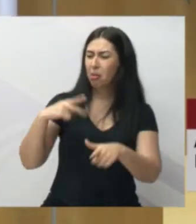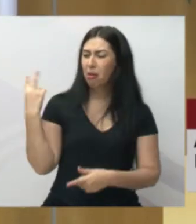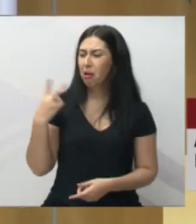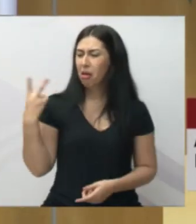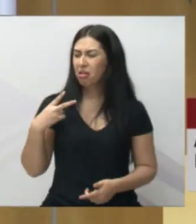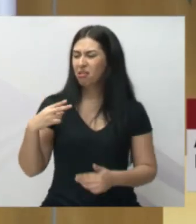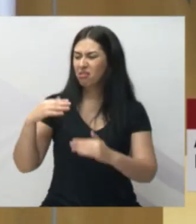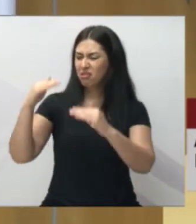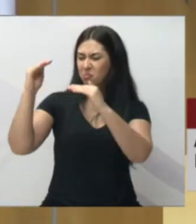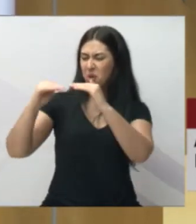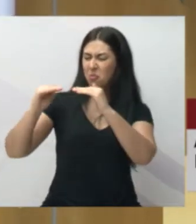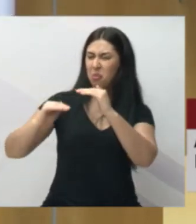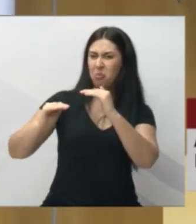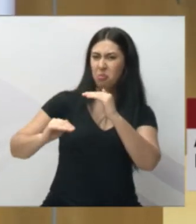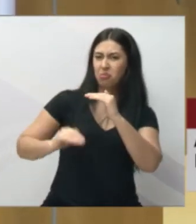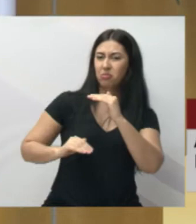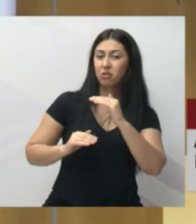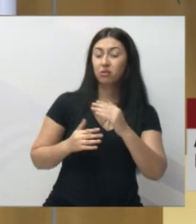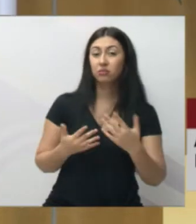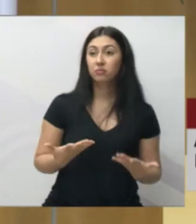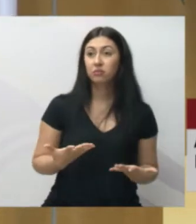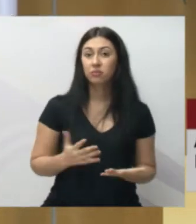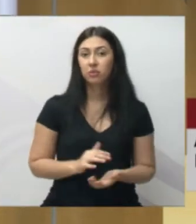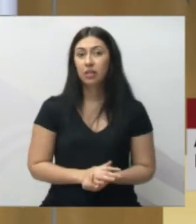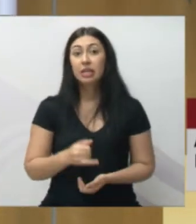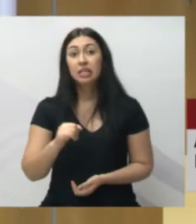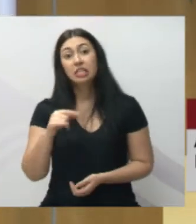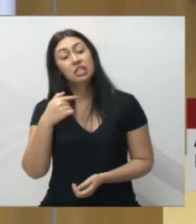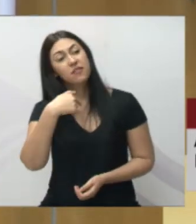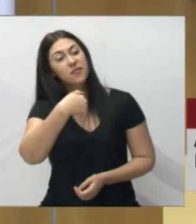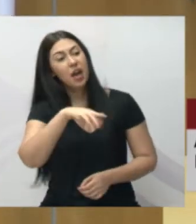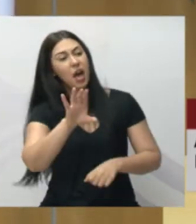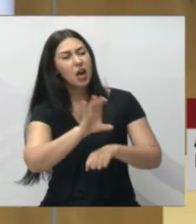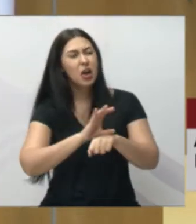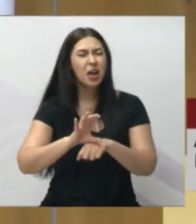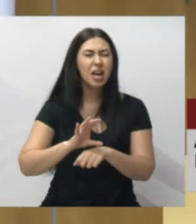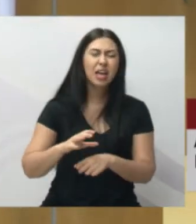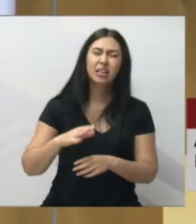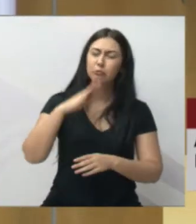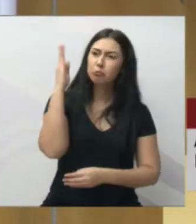outros órgãos, vai no Congresso Nacional, o que você escuta desses funcionários